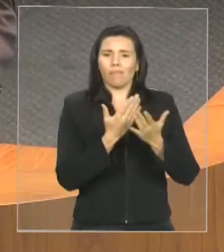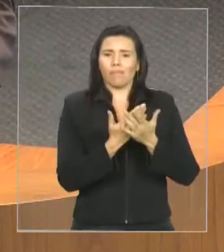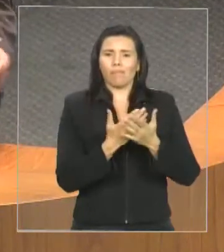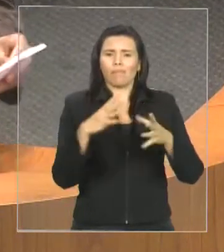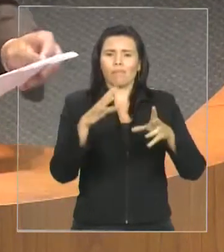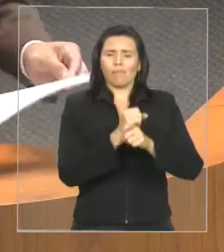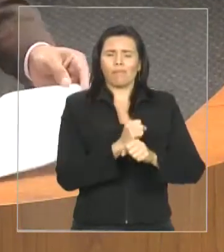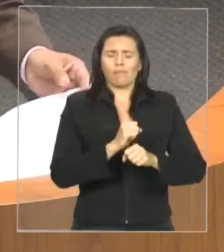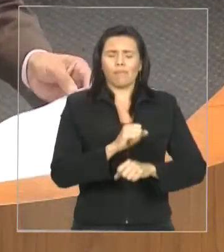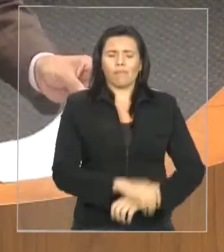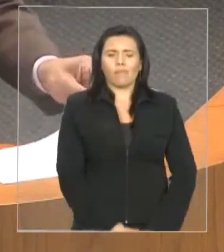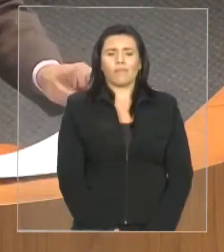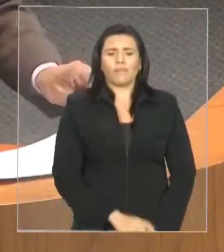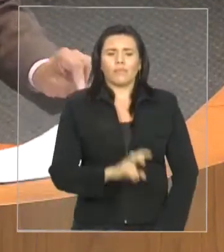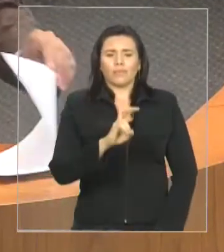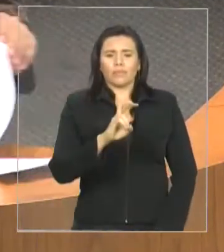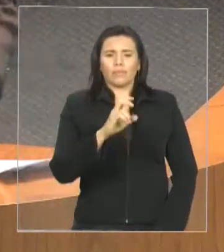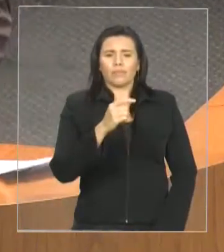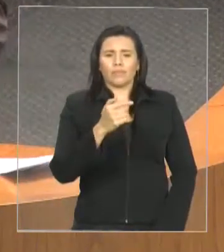que estava a cargo da Sinfra.